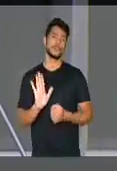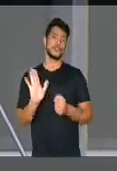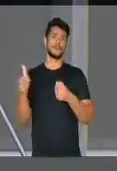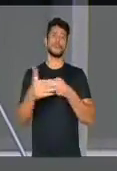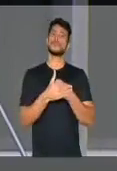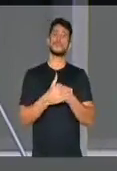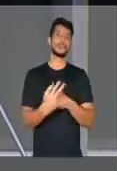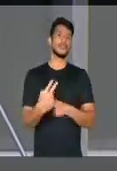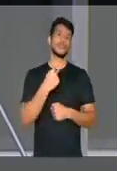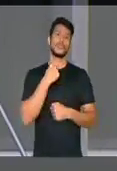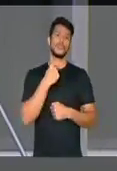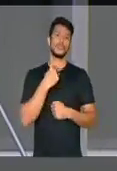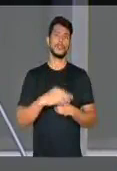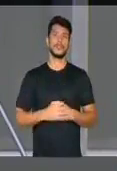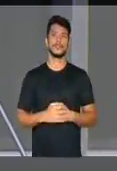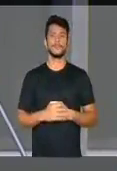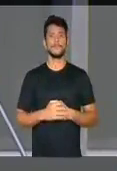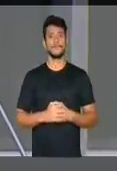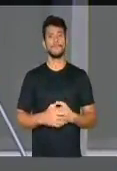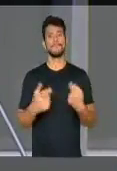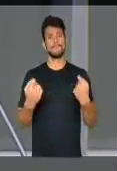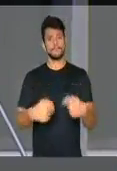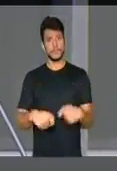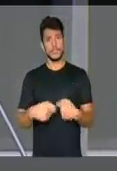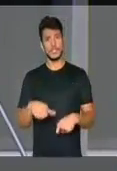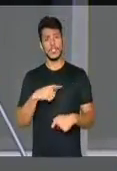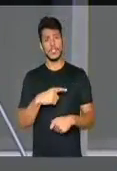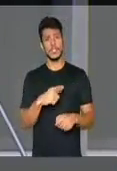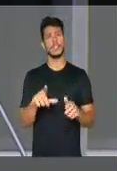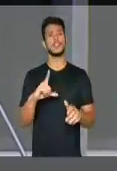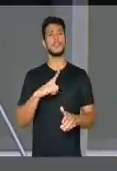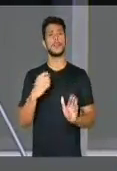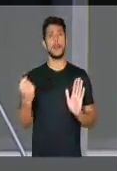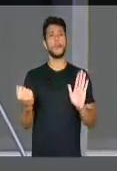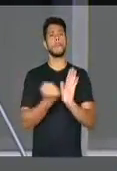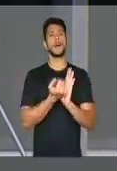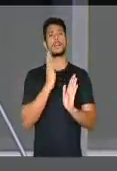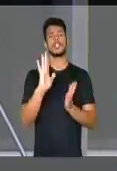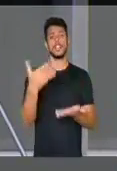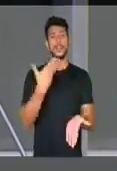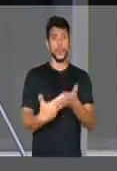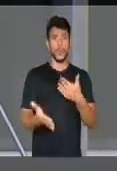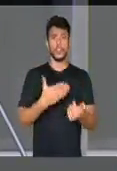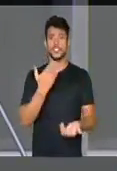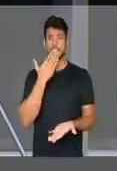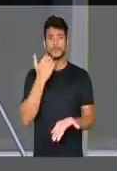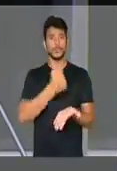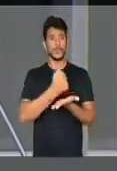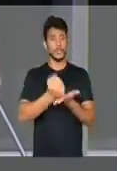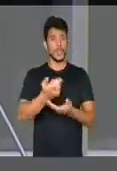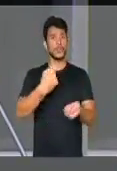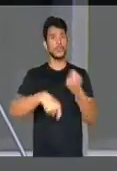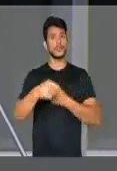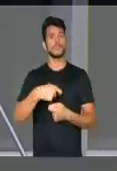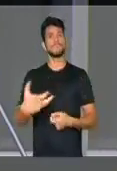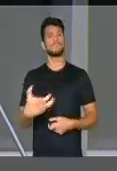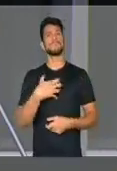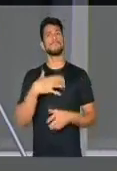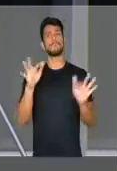pelo direito ao lucro e deve ser cláusula determinante nos acordos comerciais.